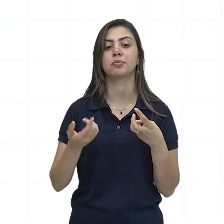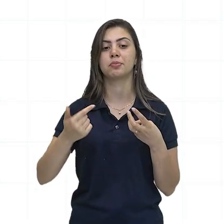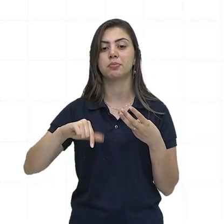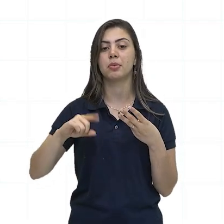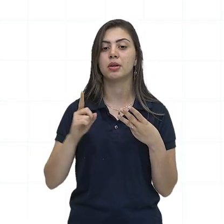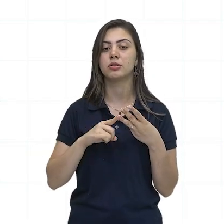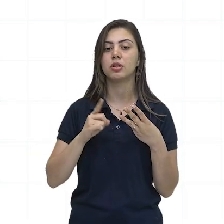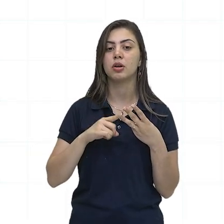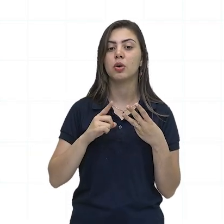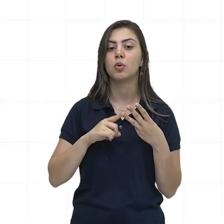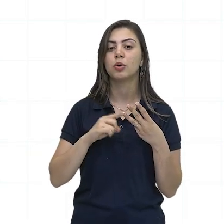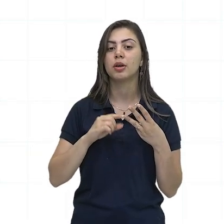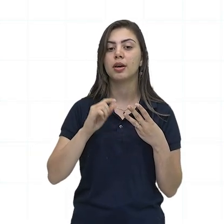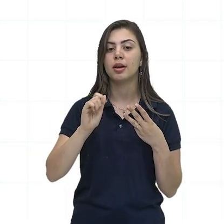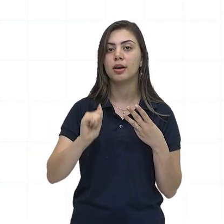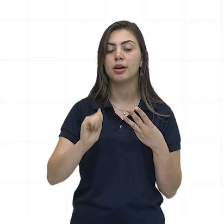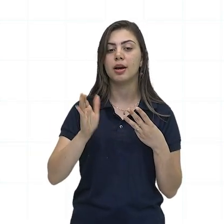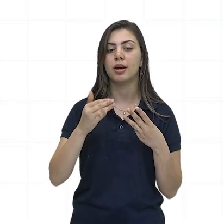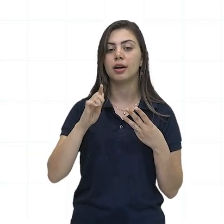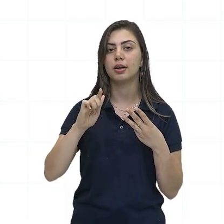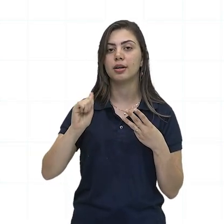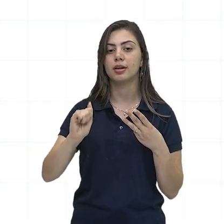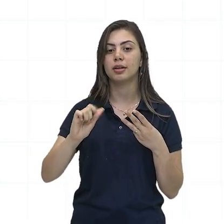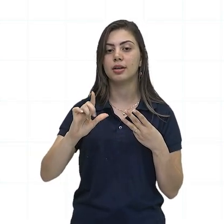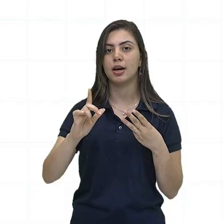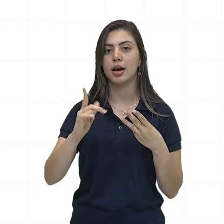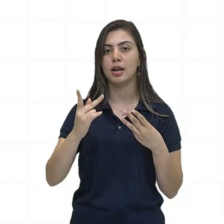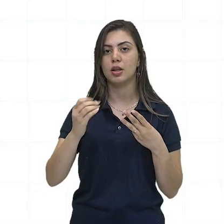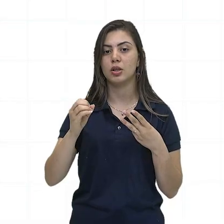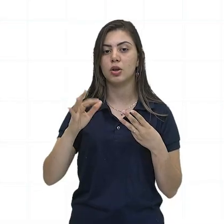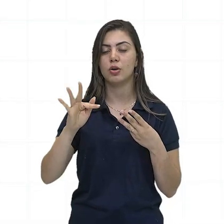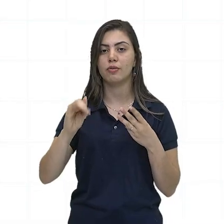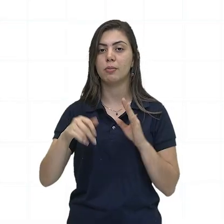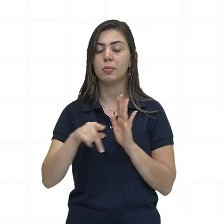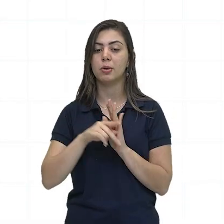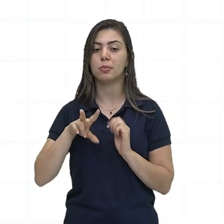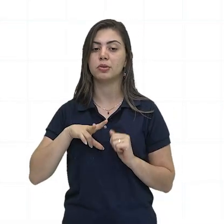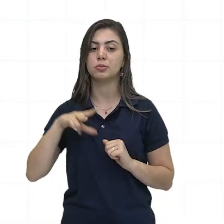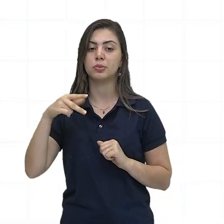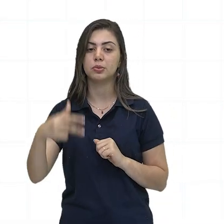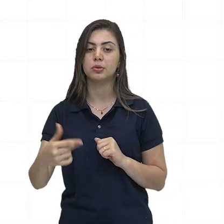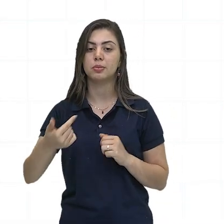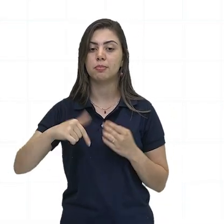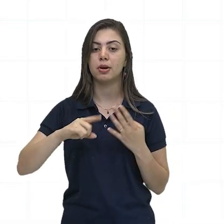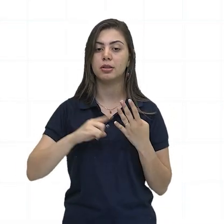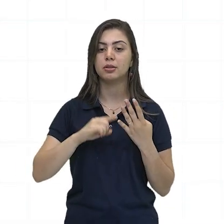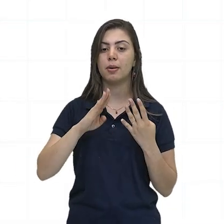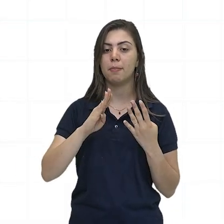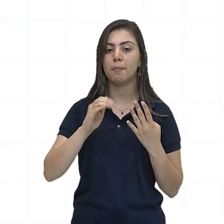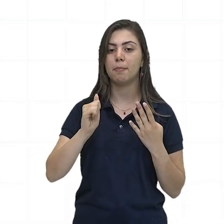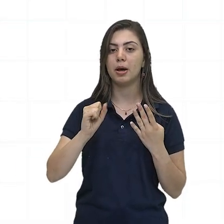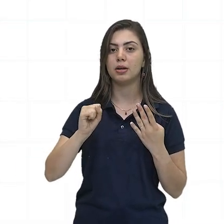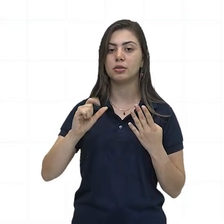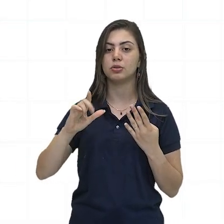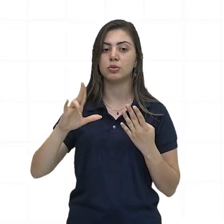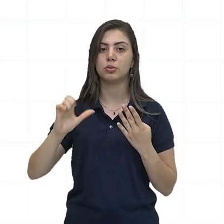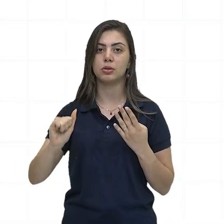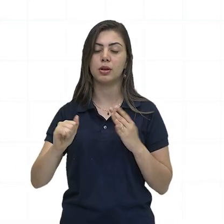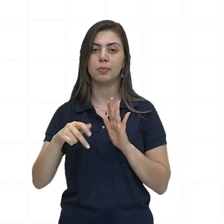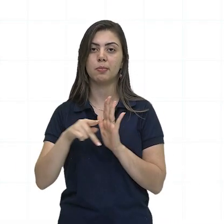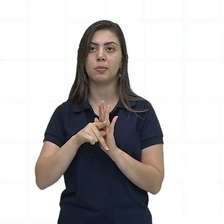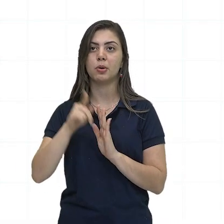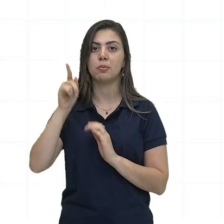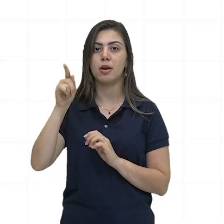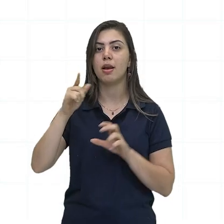agarrar. Nós temos também a galhofa, oriunda de Portugal, e a baçula de Angola. Então, nós temos